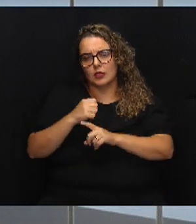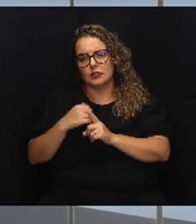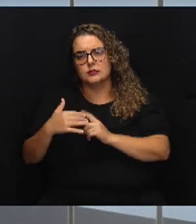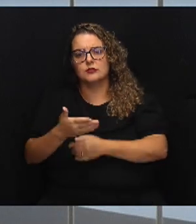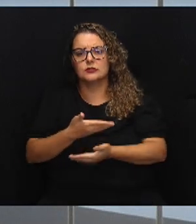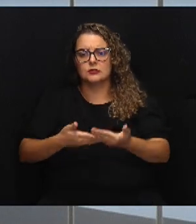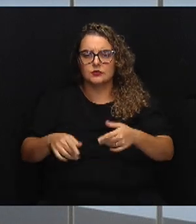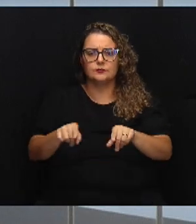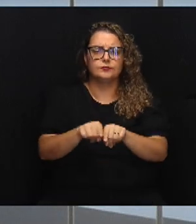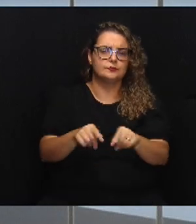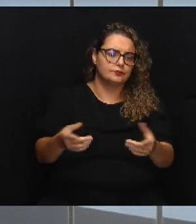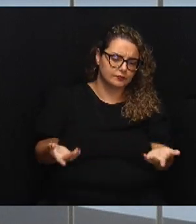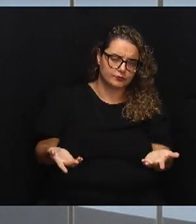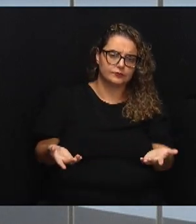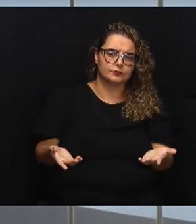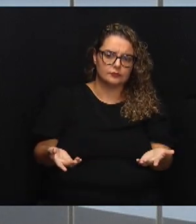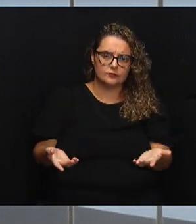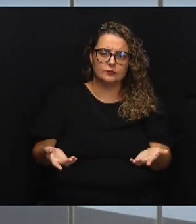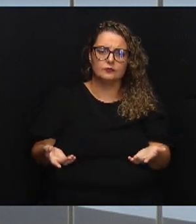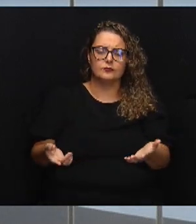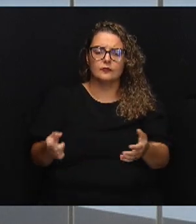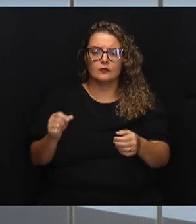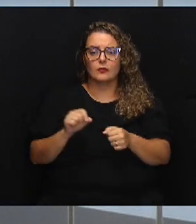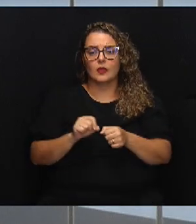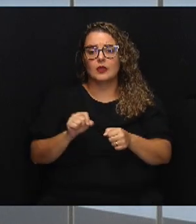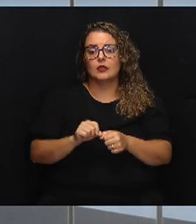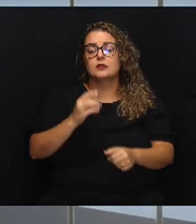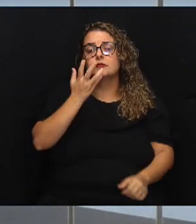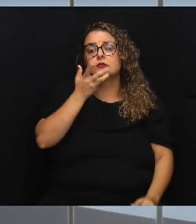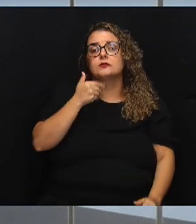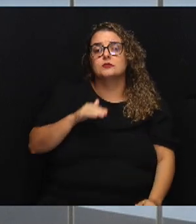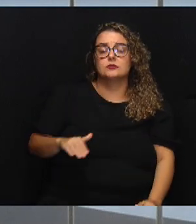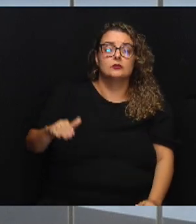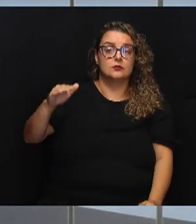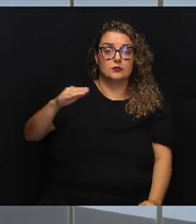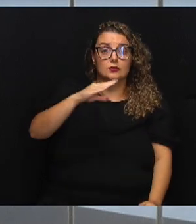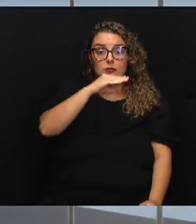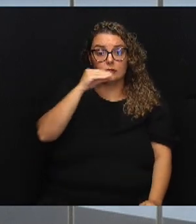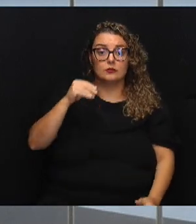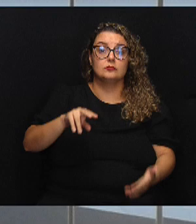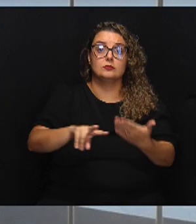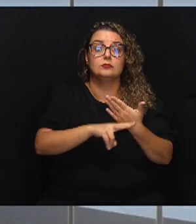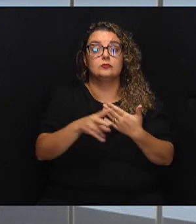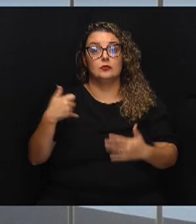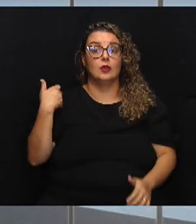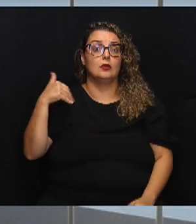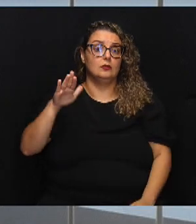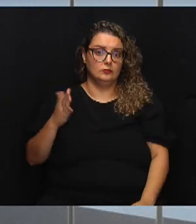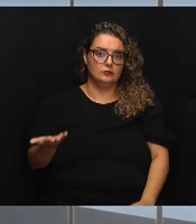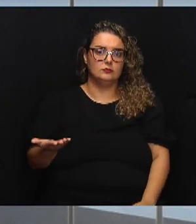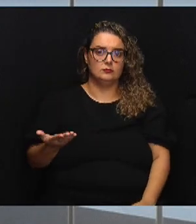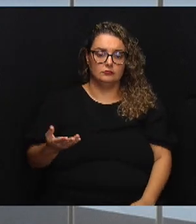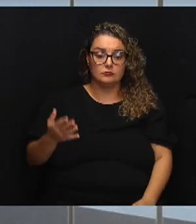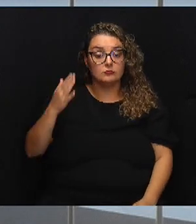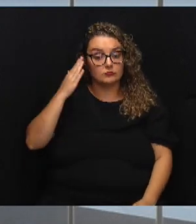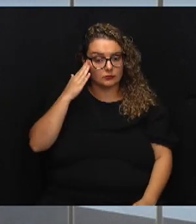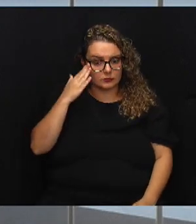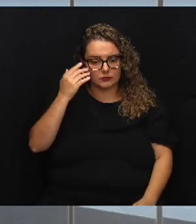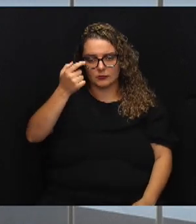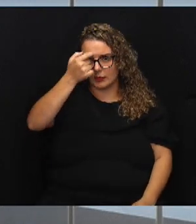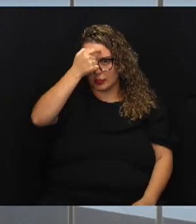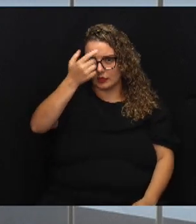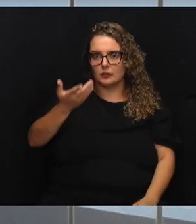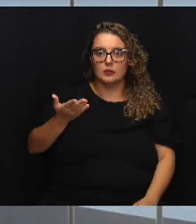também, você faz com que essa criança ela cresça, um adolescente, consequentemente um adulto orientado, e ele saiba